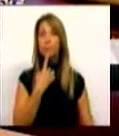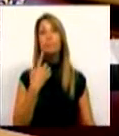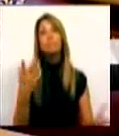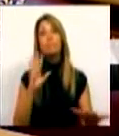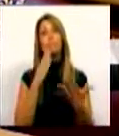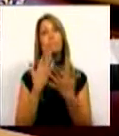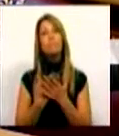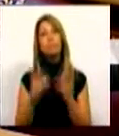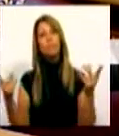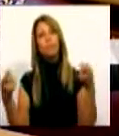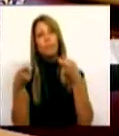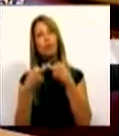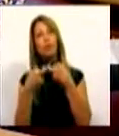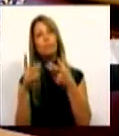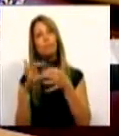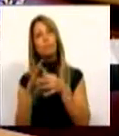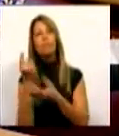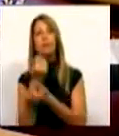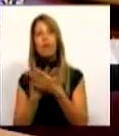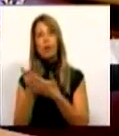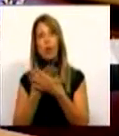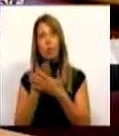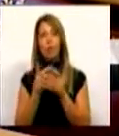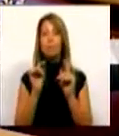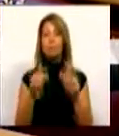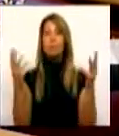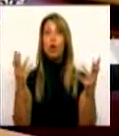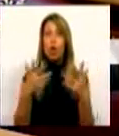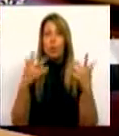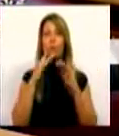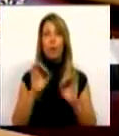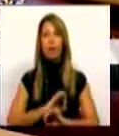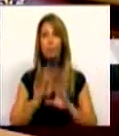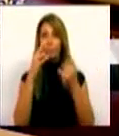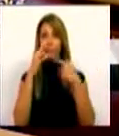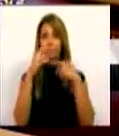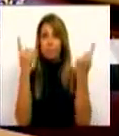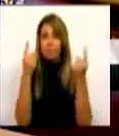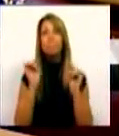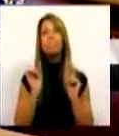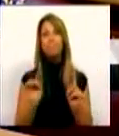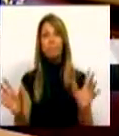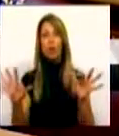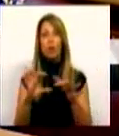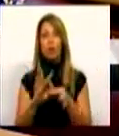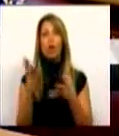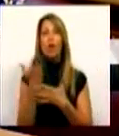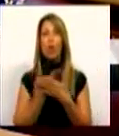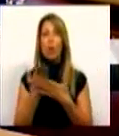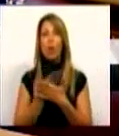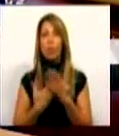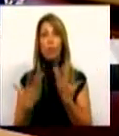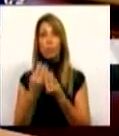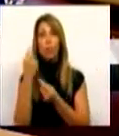a convergência económica. Este orçamento evidencia essa tendência de convergência económica com a